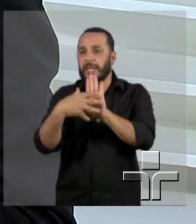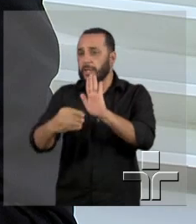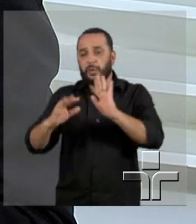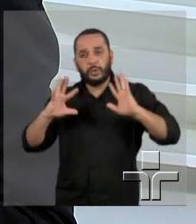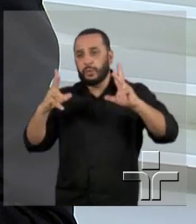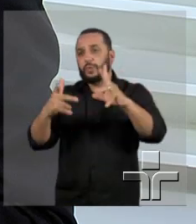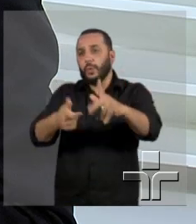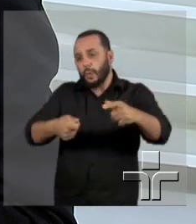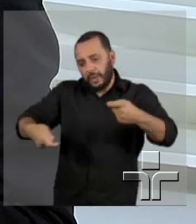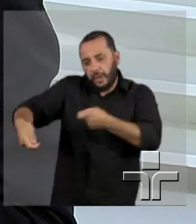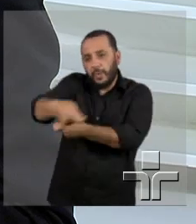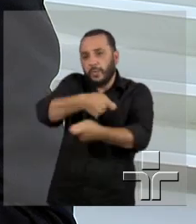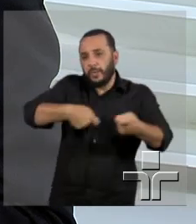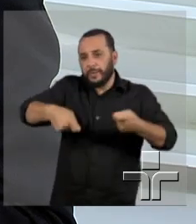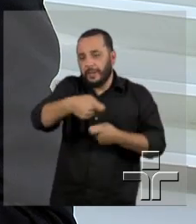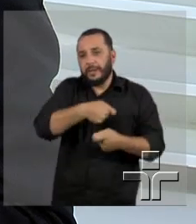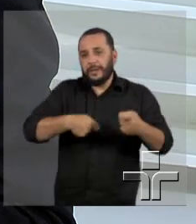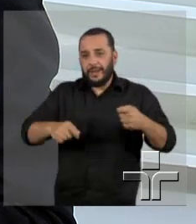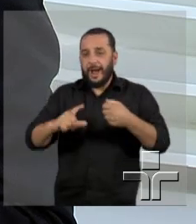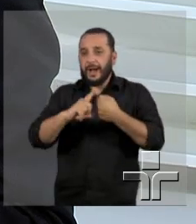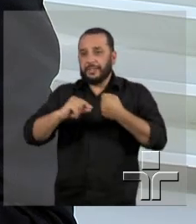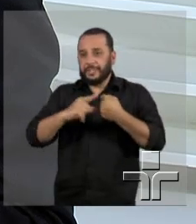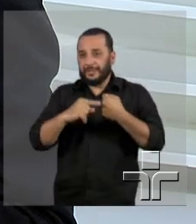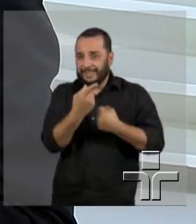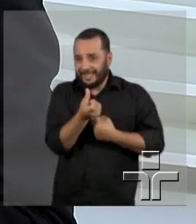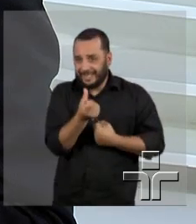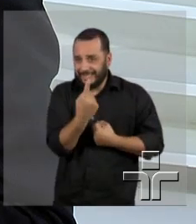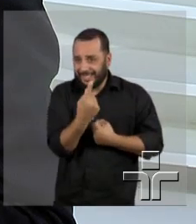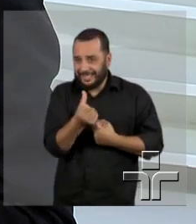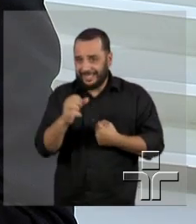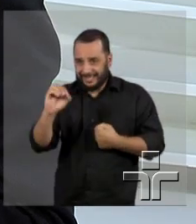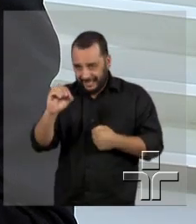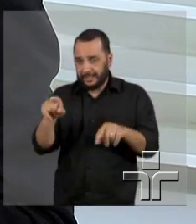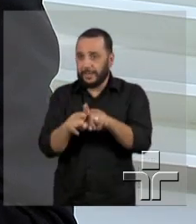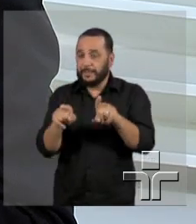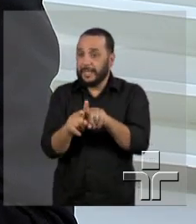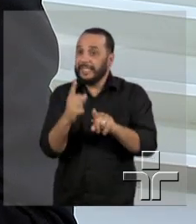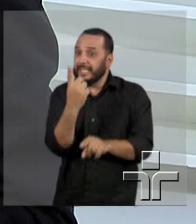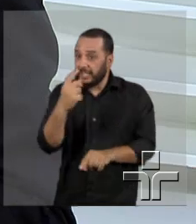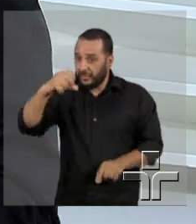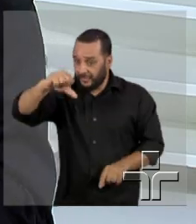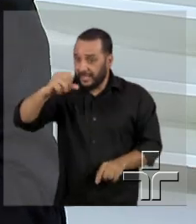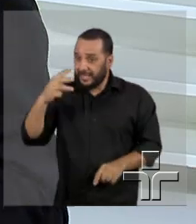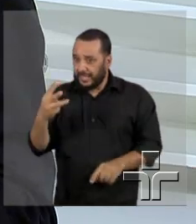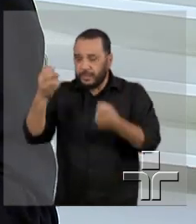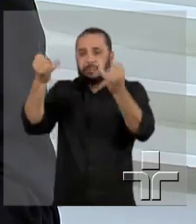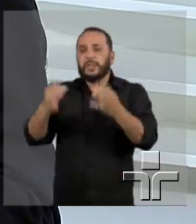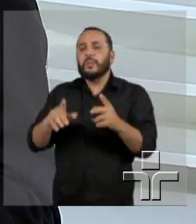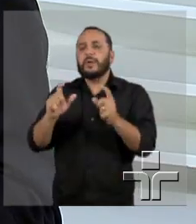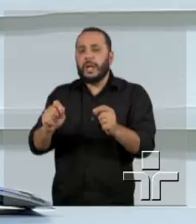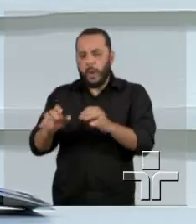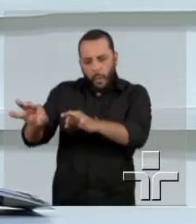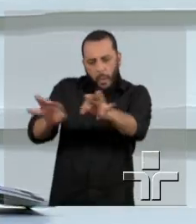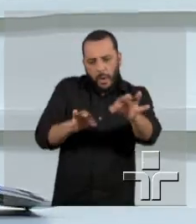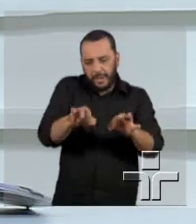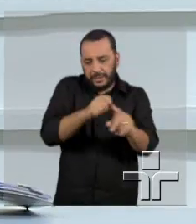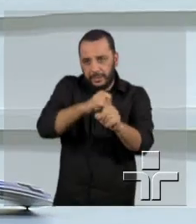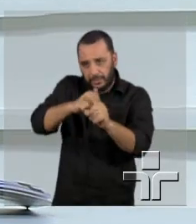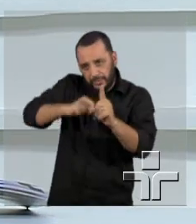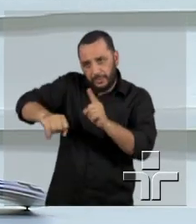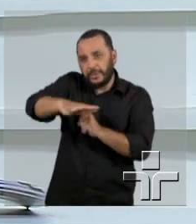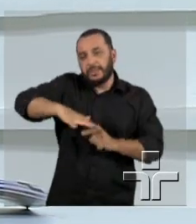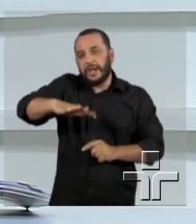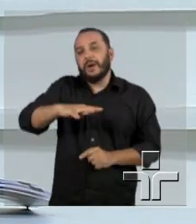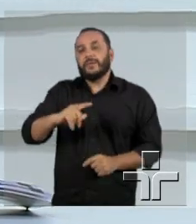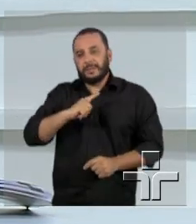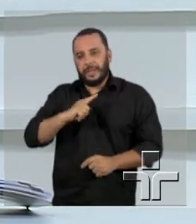artigo 170, cabeça. E ainda diz no artigo 193 sobre a ordem social, toda a ordem social, título de número